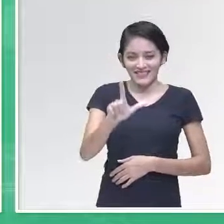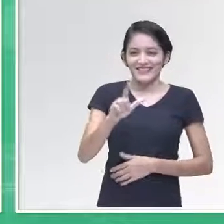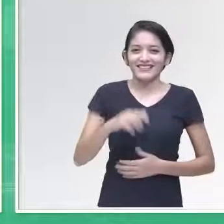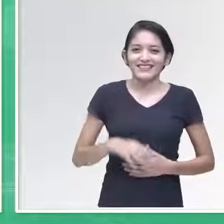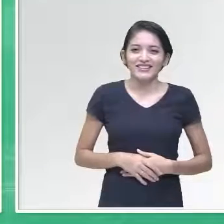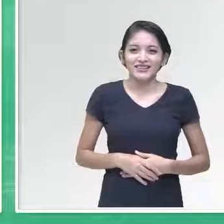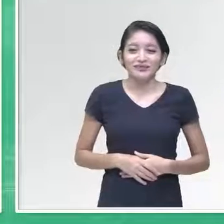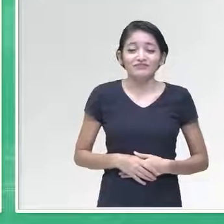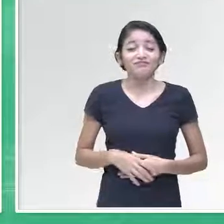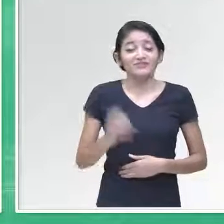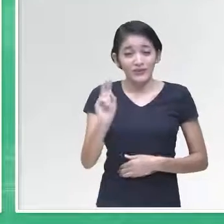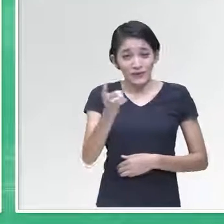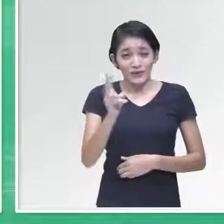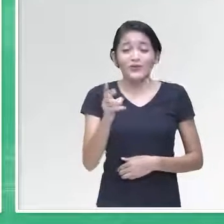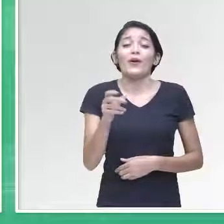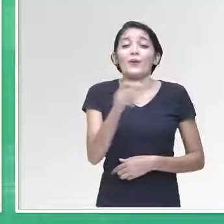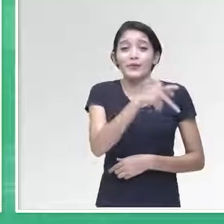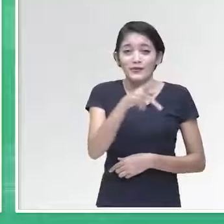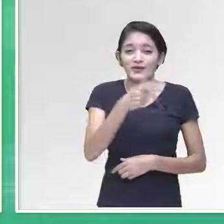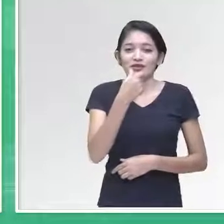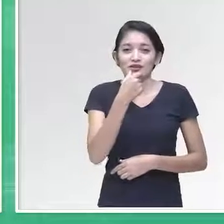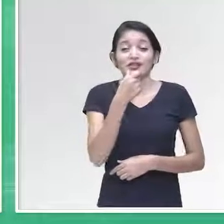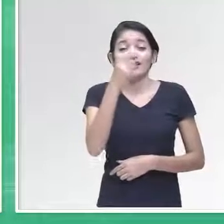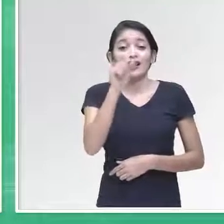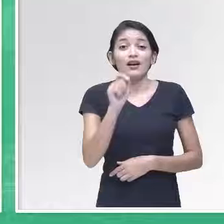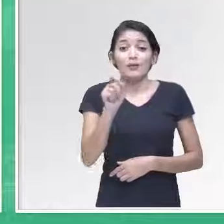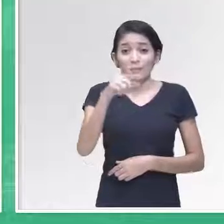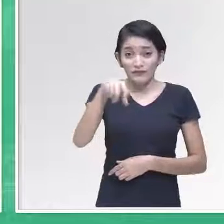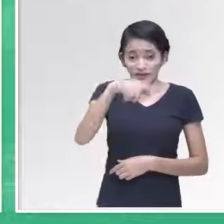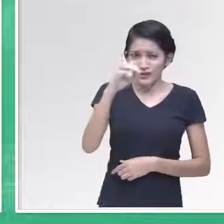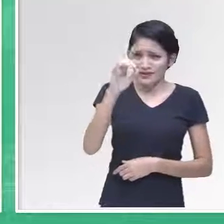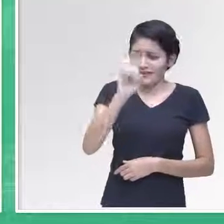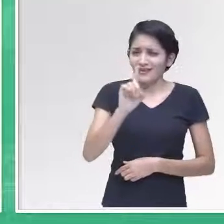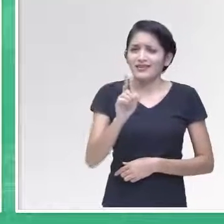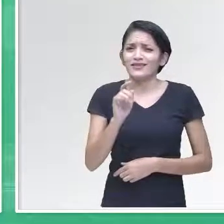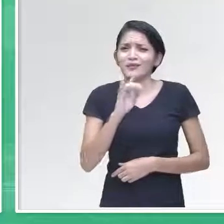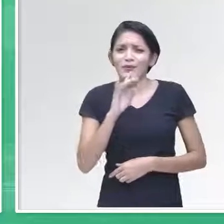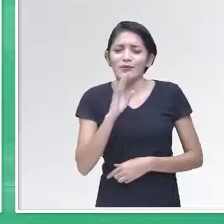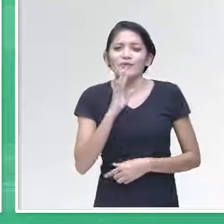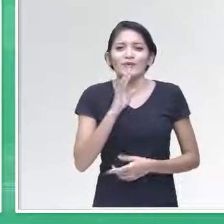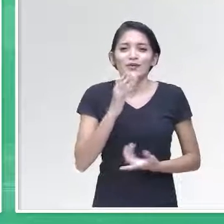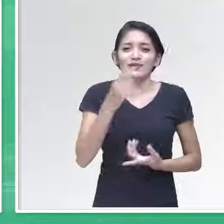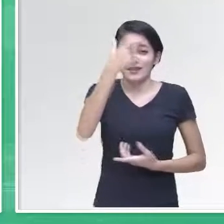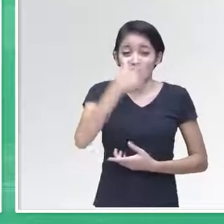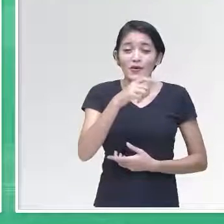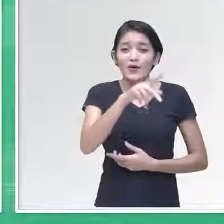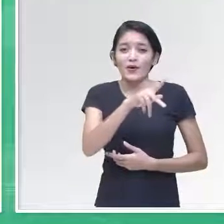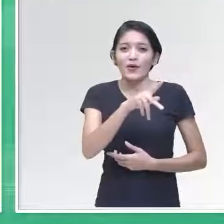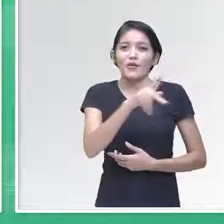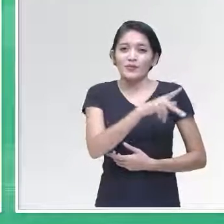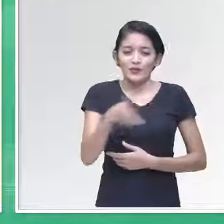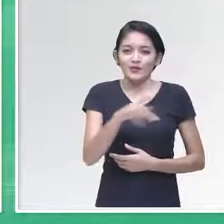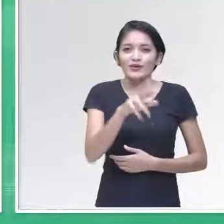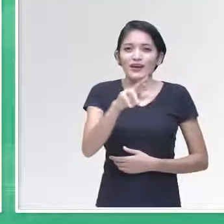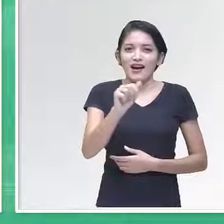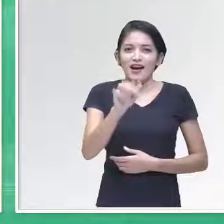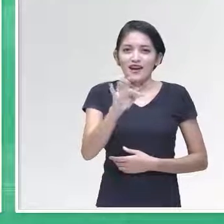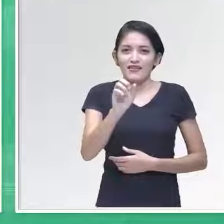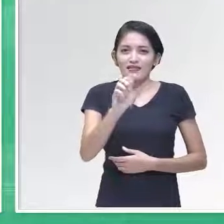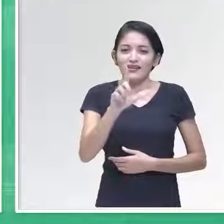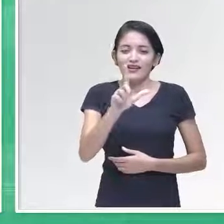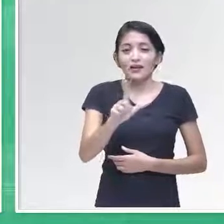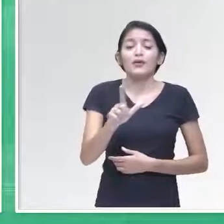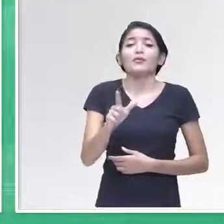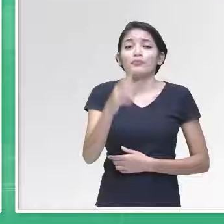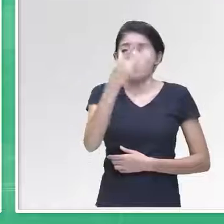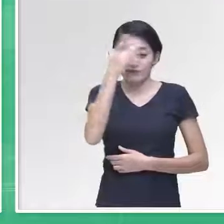Serei o professor de inglês de vocês. E para quem não me conhece ainda, Teacher Rafael Melanias. É um prazer estar com vocês, galera da